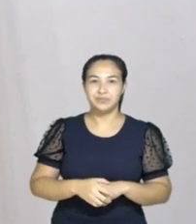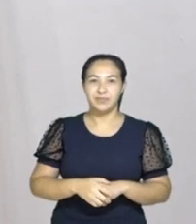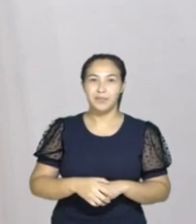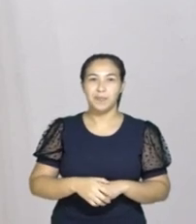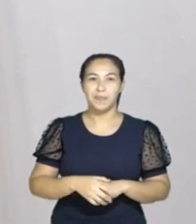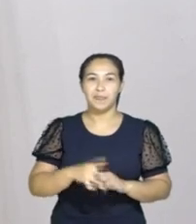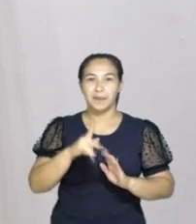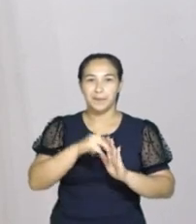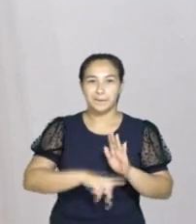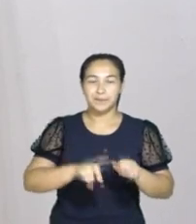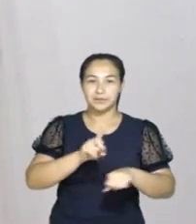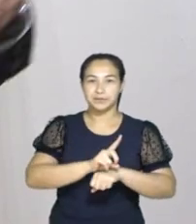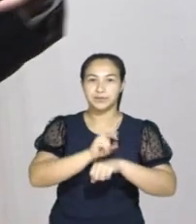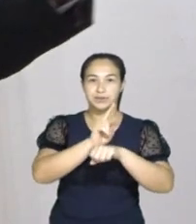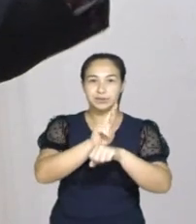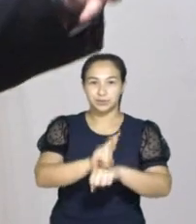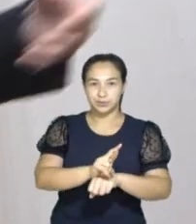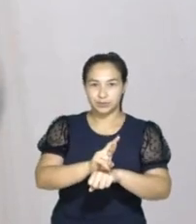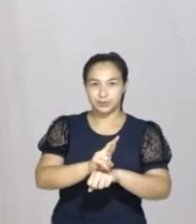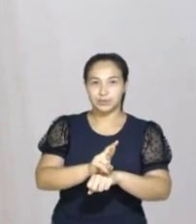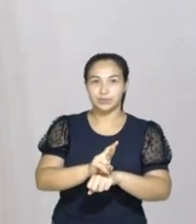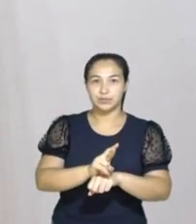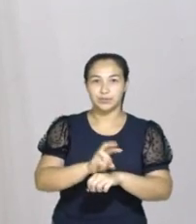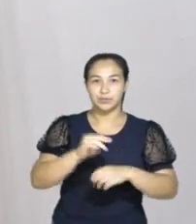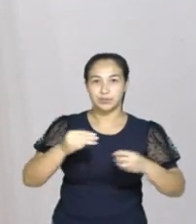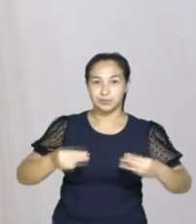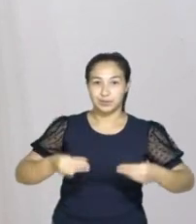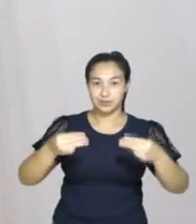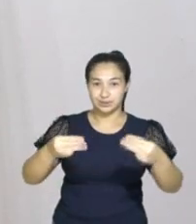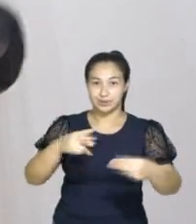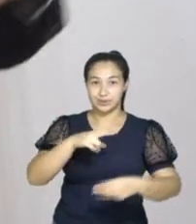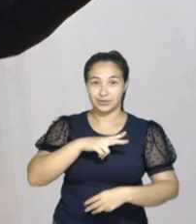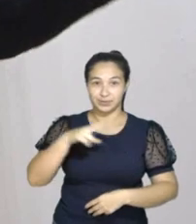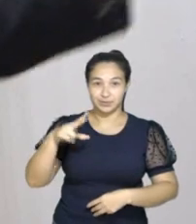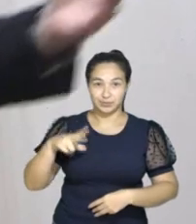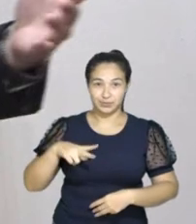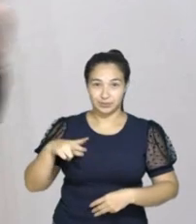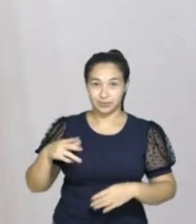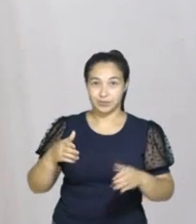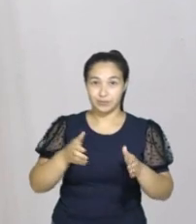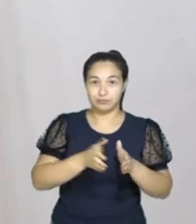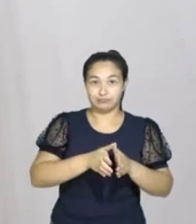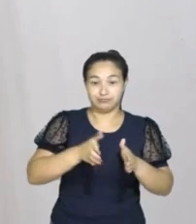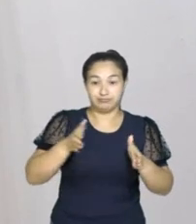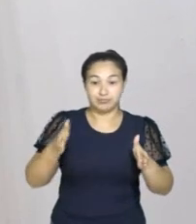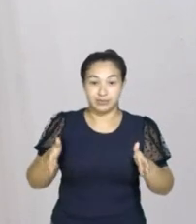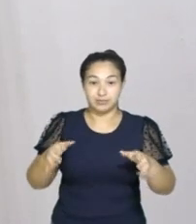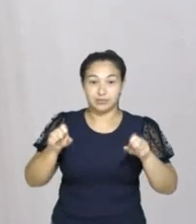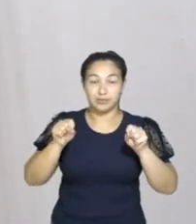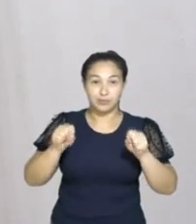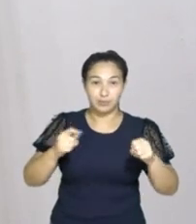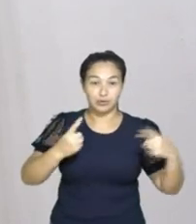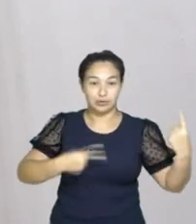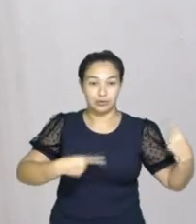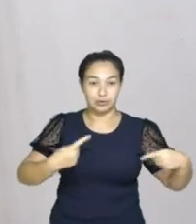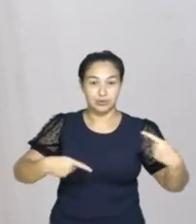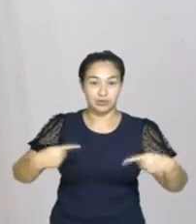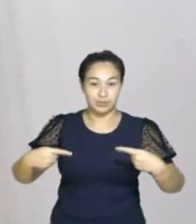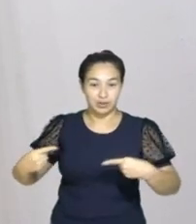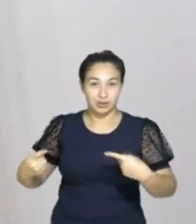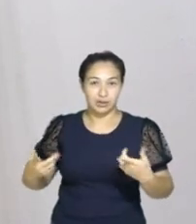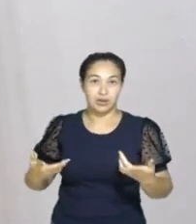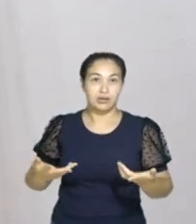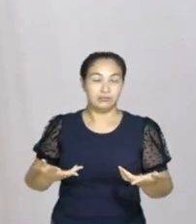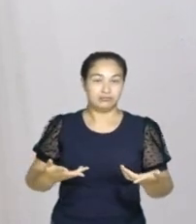de abrir segundo preceito que o próprio Ministério Público colocou amplo possibilidades debate e